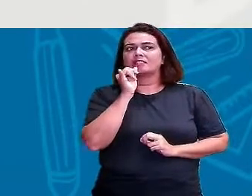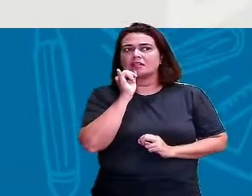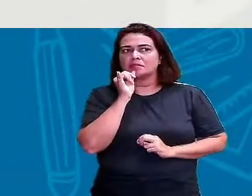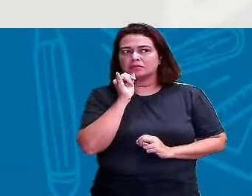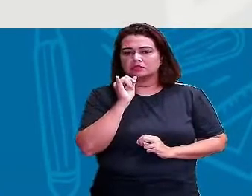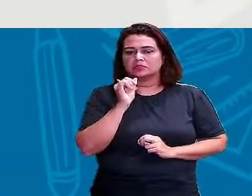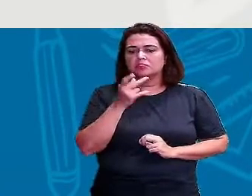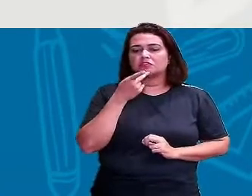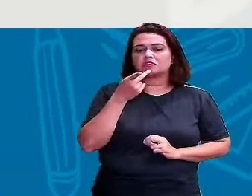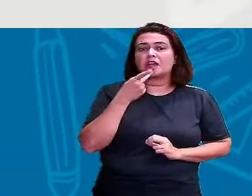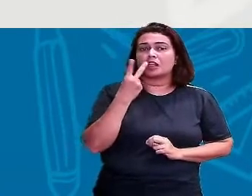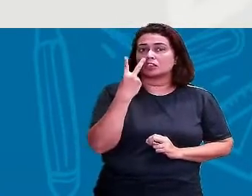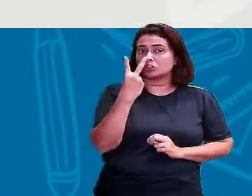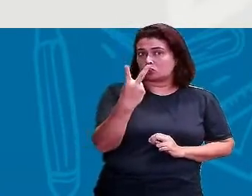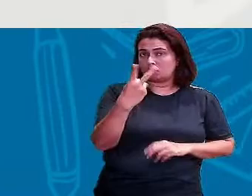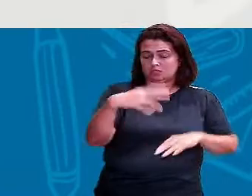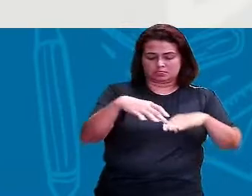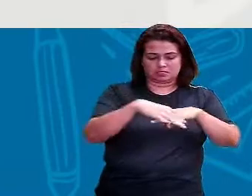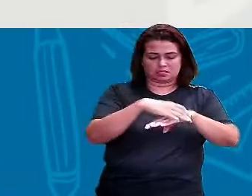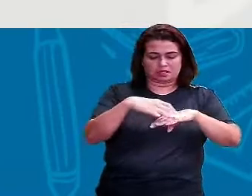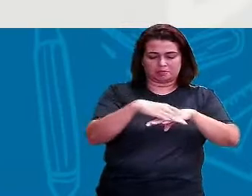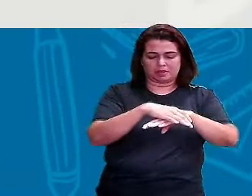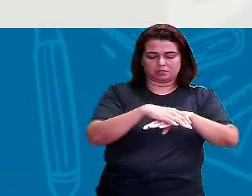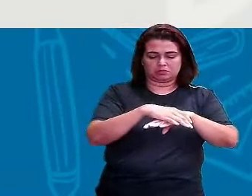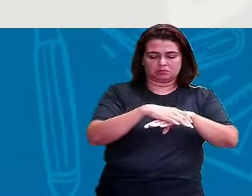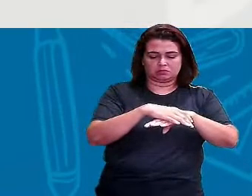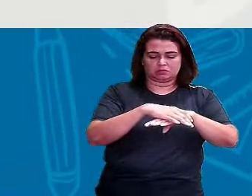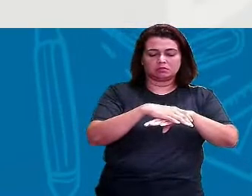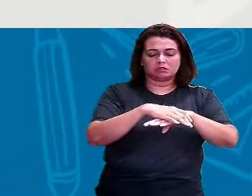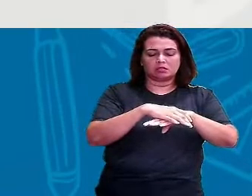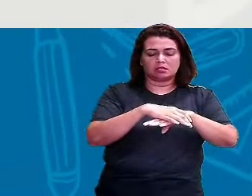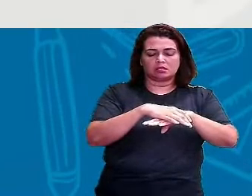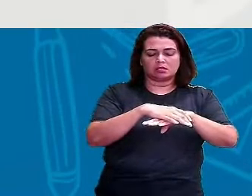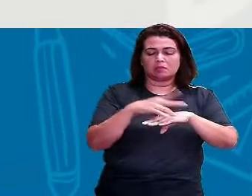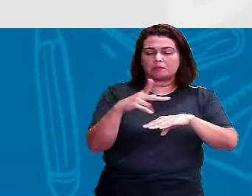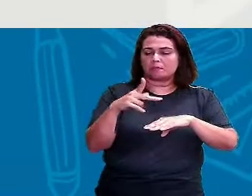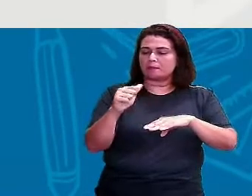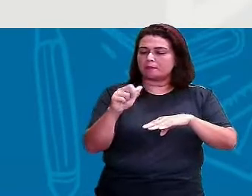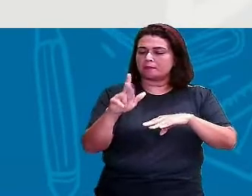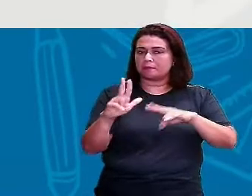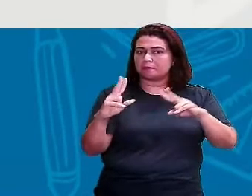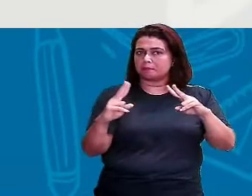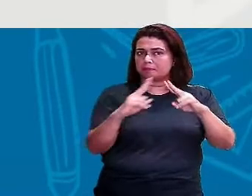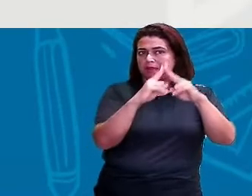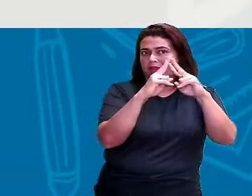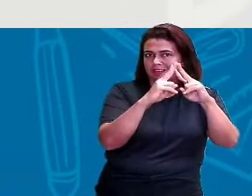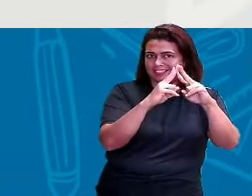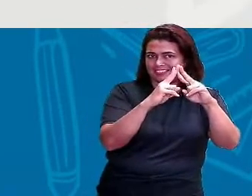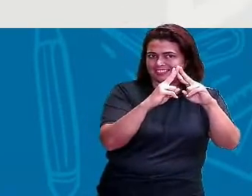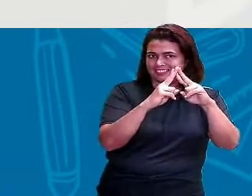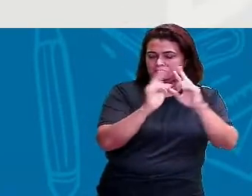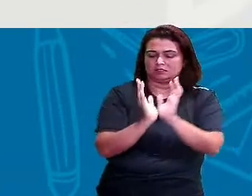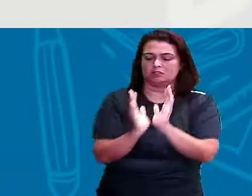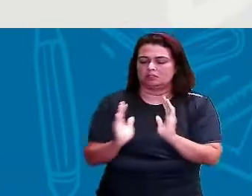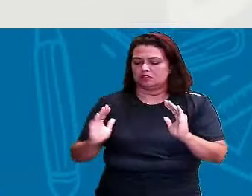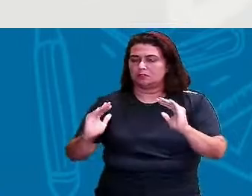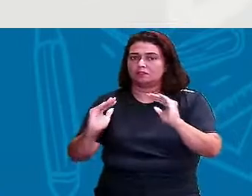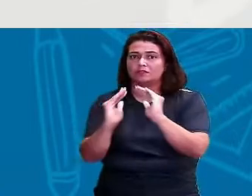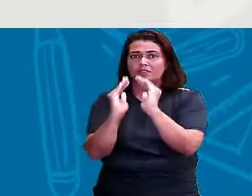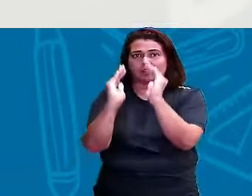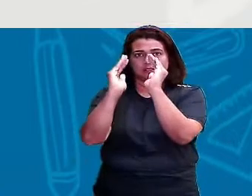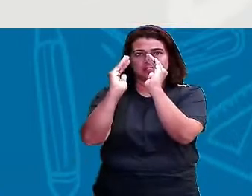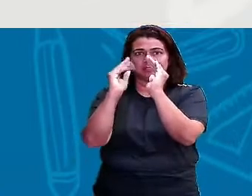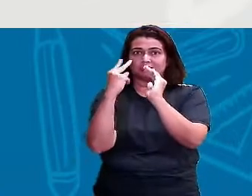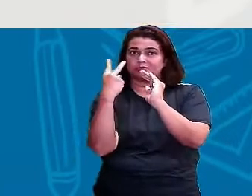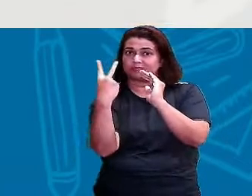assim, 2 sapatos, par de sapatos. 2 vasos, par de vasos.